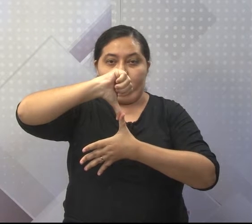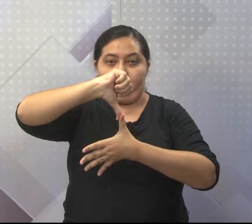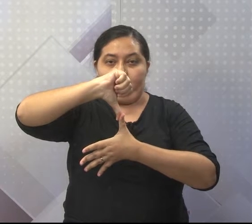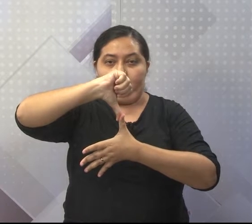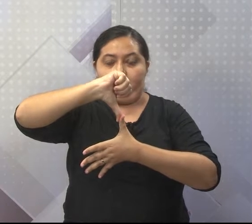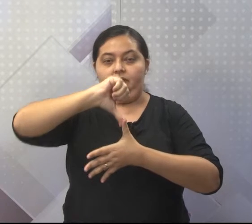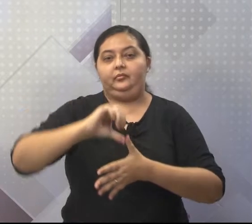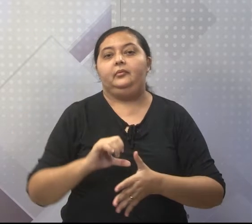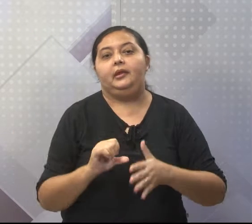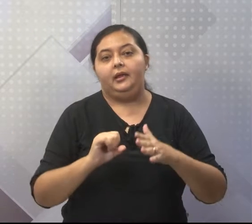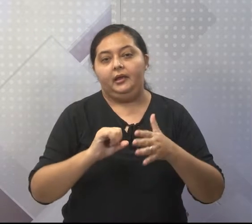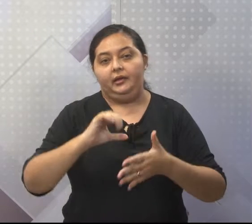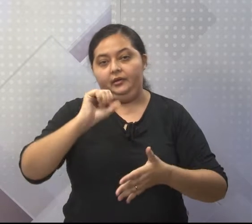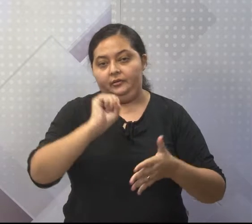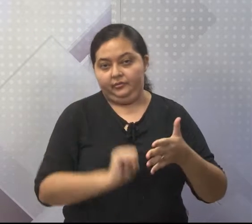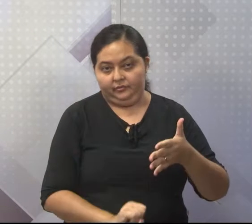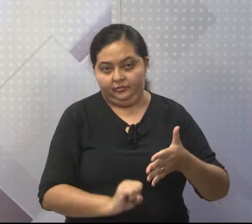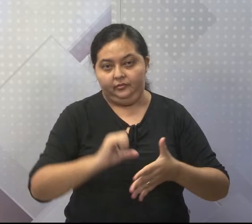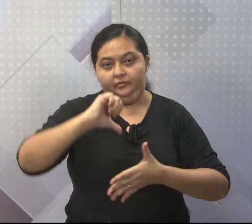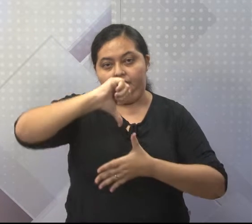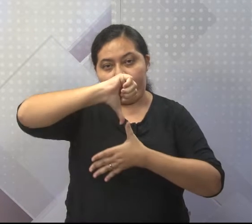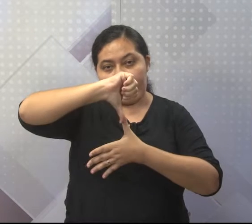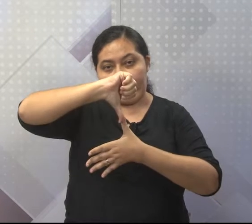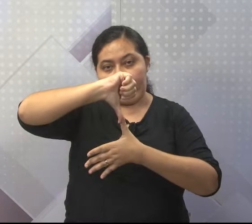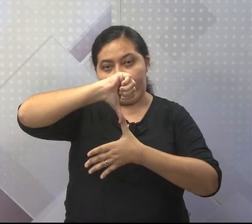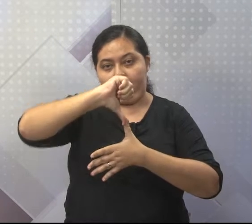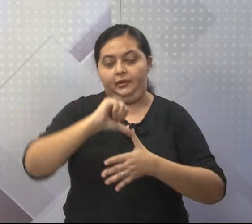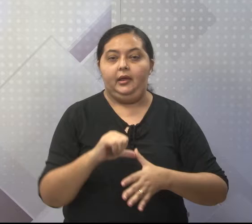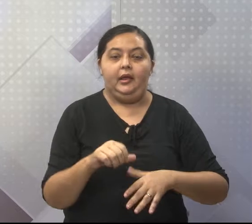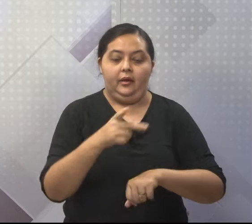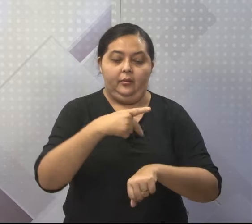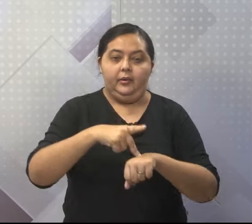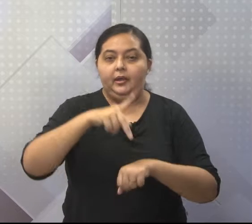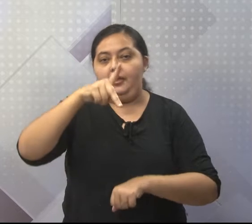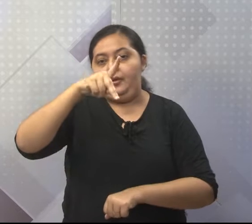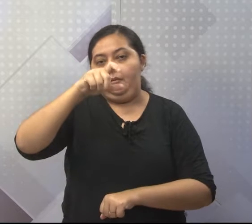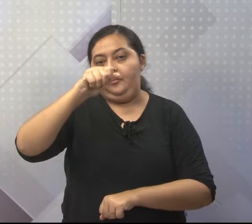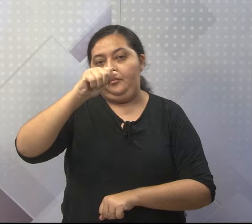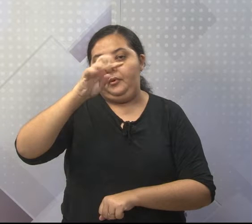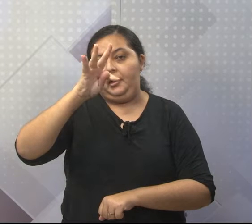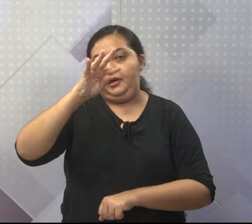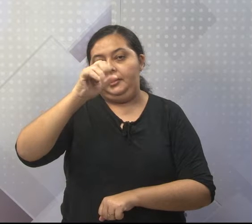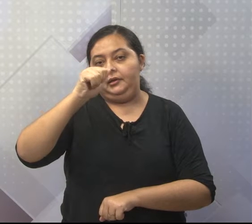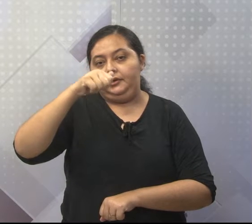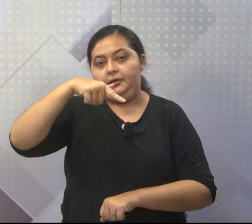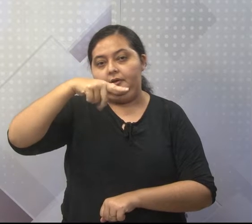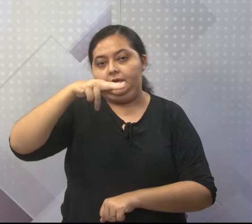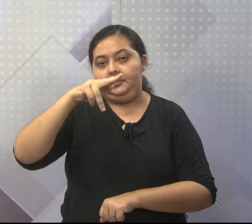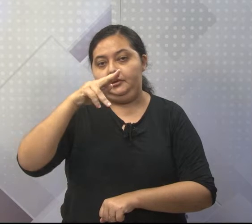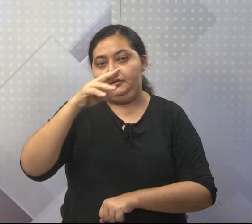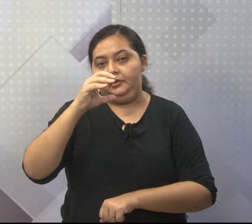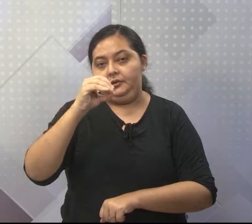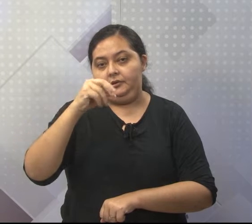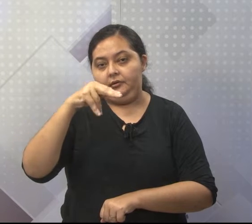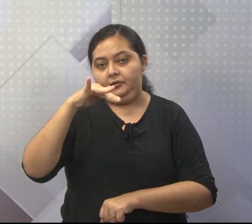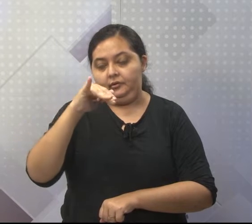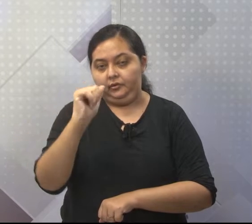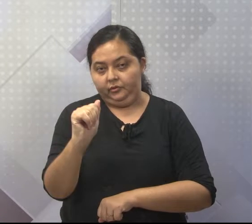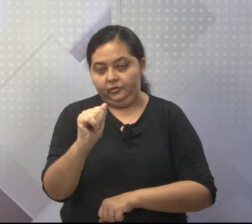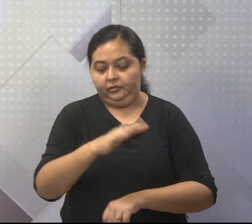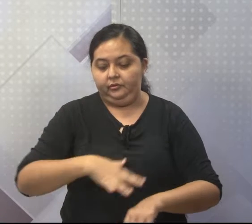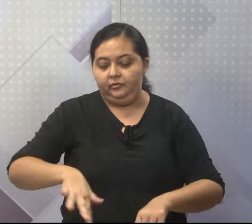a gente tem na parte sul da América do Sul a Patagônia ali pegando argentino pouquinho Chile toda parte de baixo